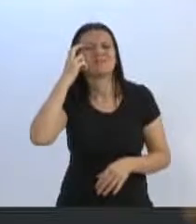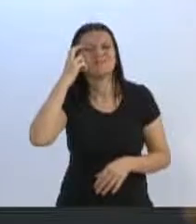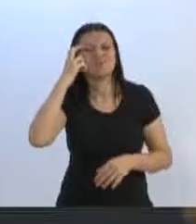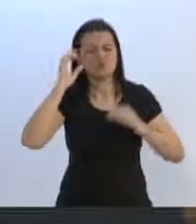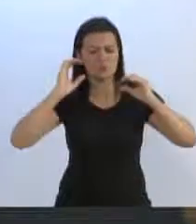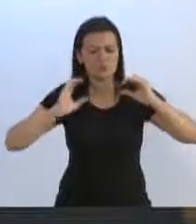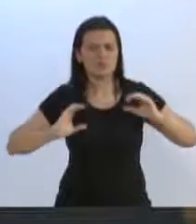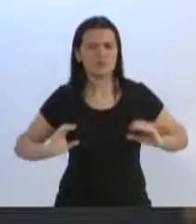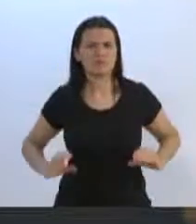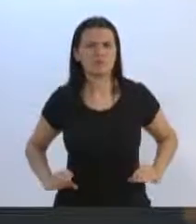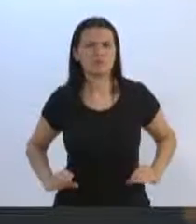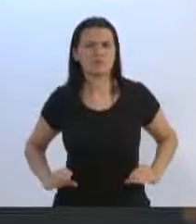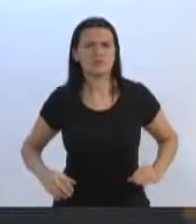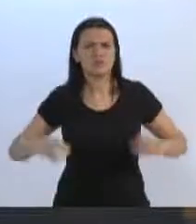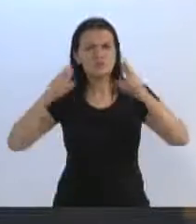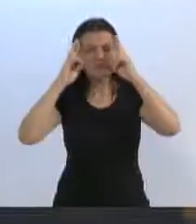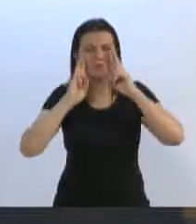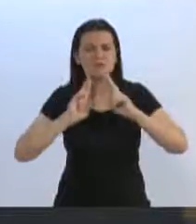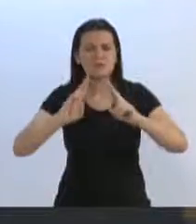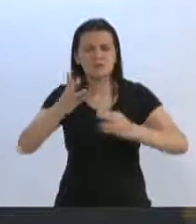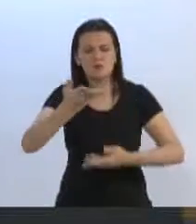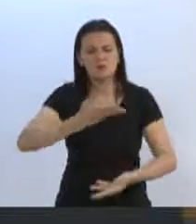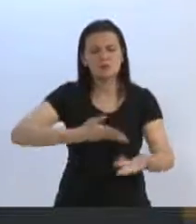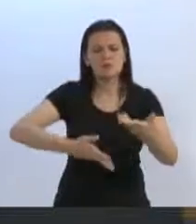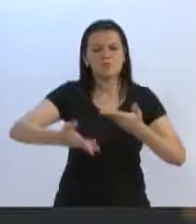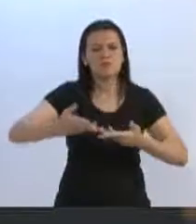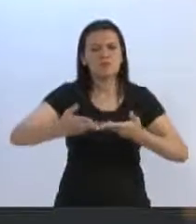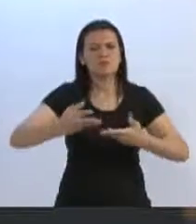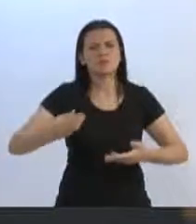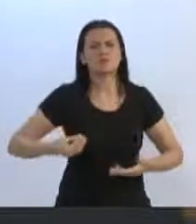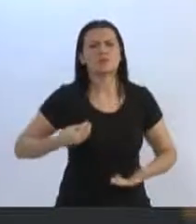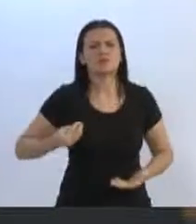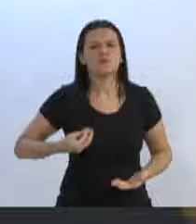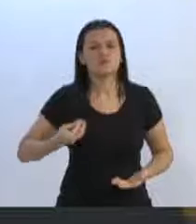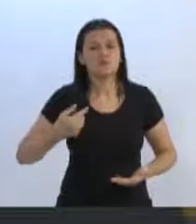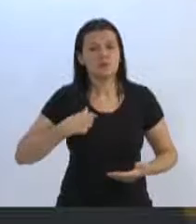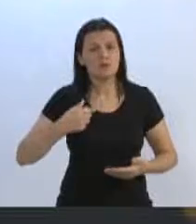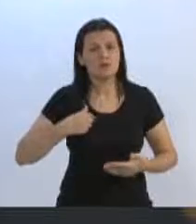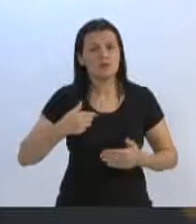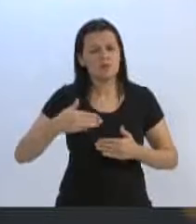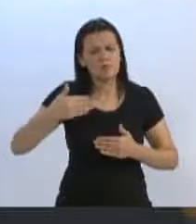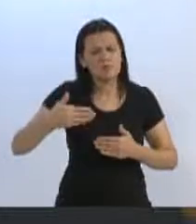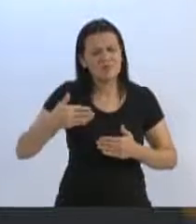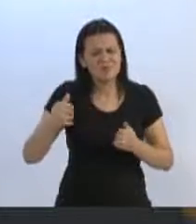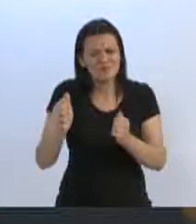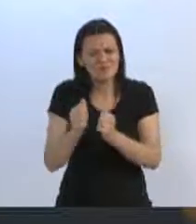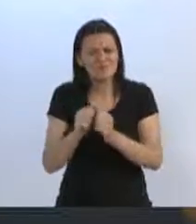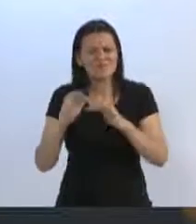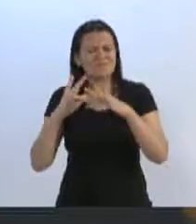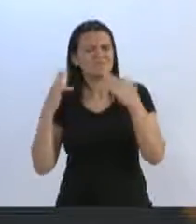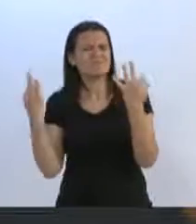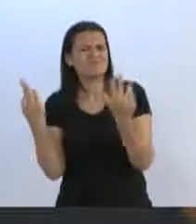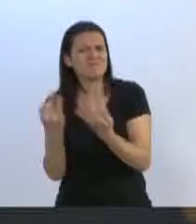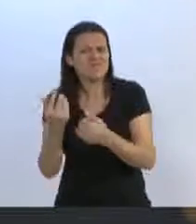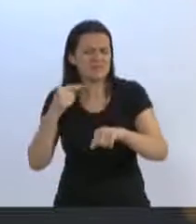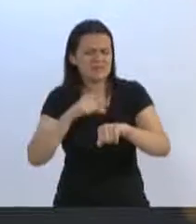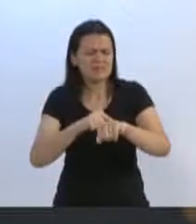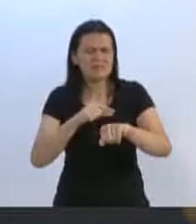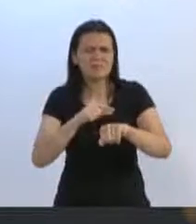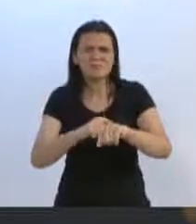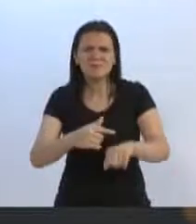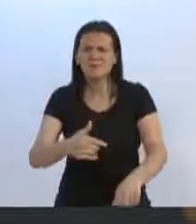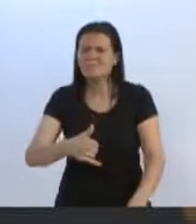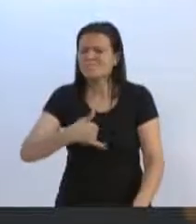conduta, por respeito ao próximo, por respeito à vida, e aí eu me coloco ao lado dos familiares, nesse momento de